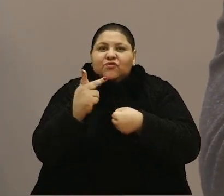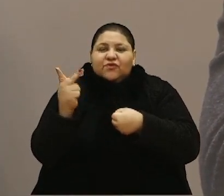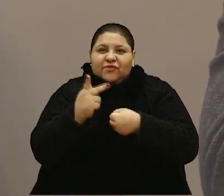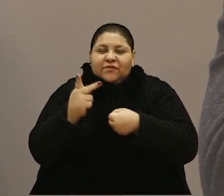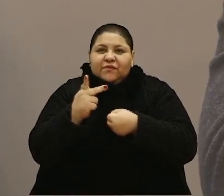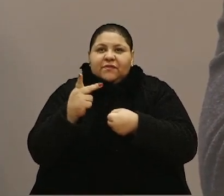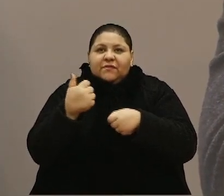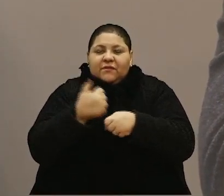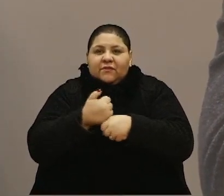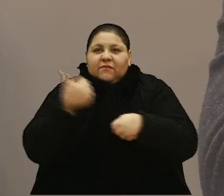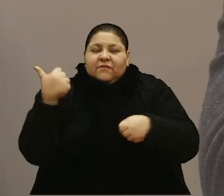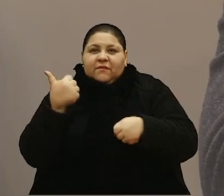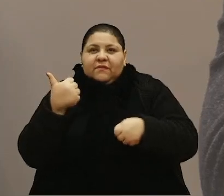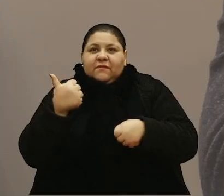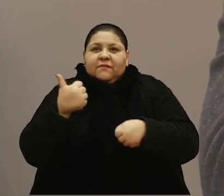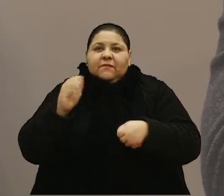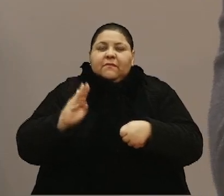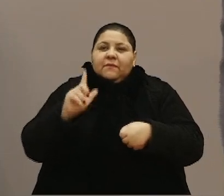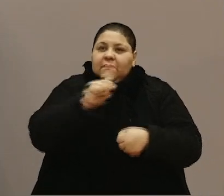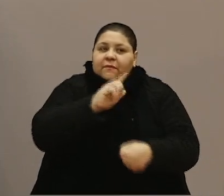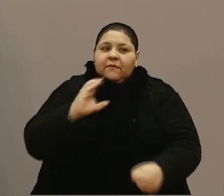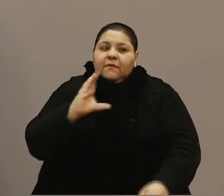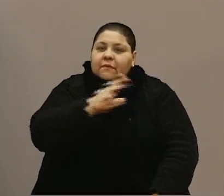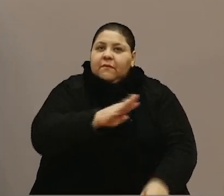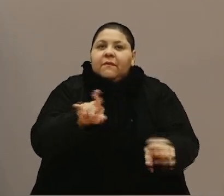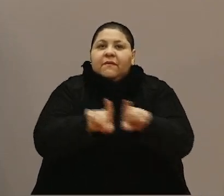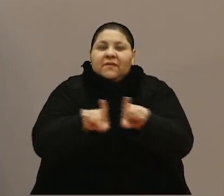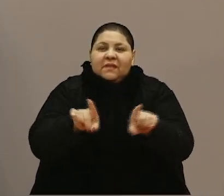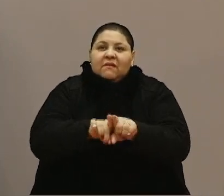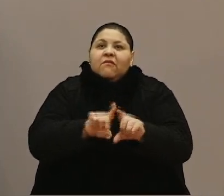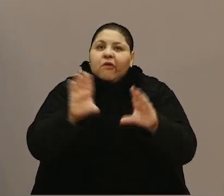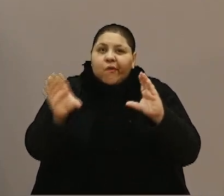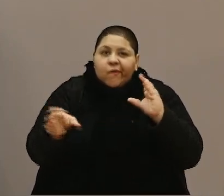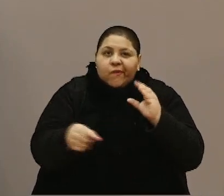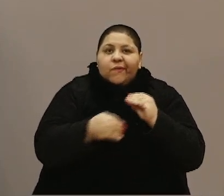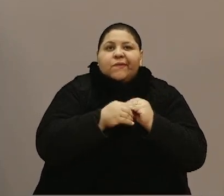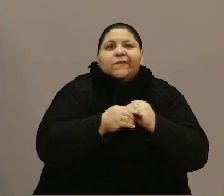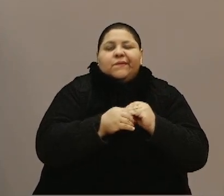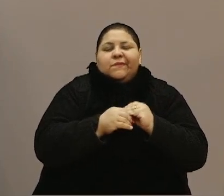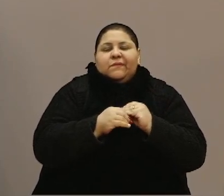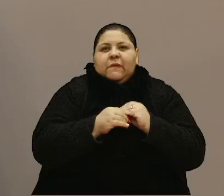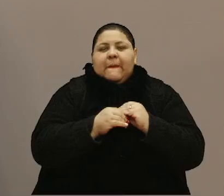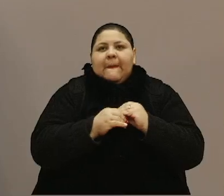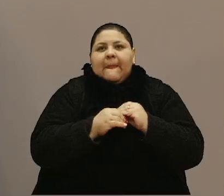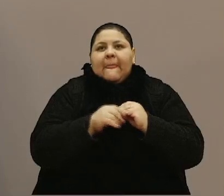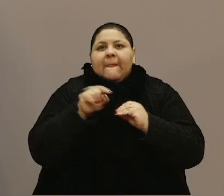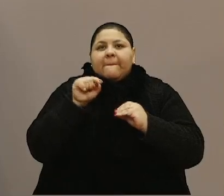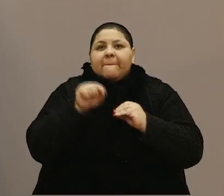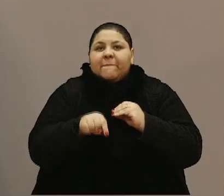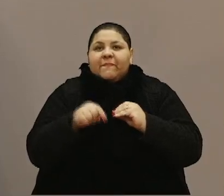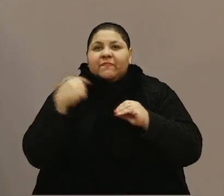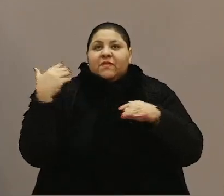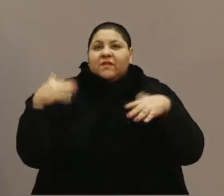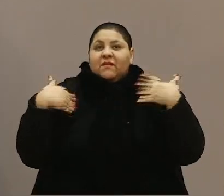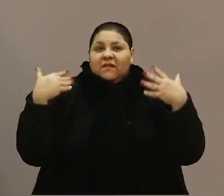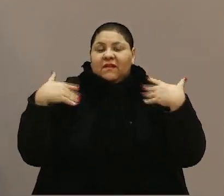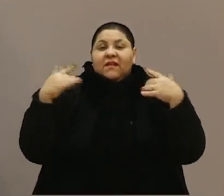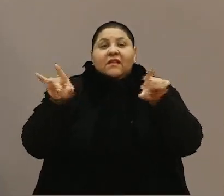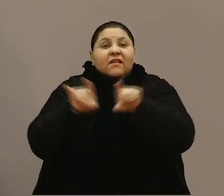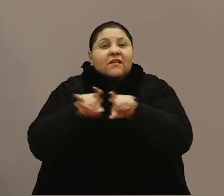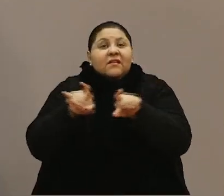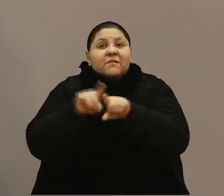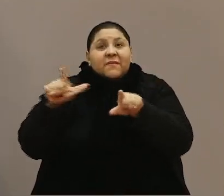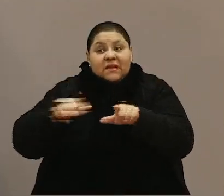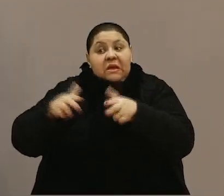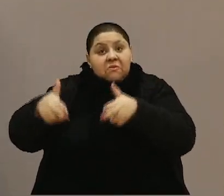Garibaldi, Bento Gonçalves, Carlos Barbosa também estão inseridas nesse polo turístico, e também tem um trem